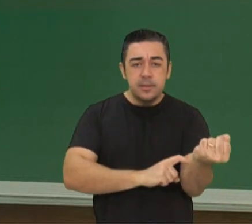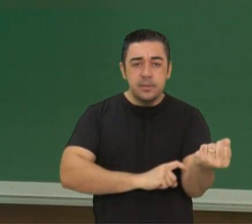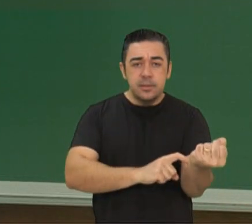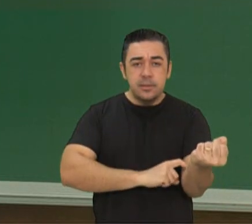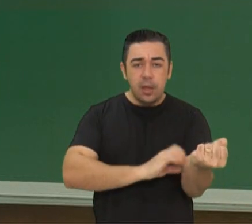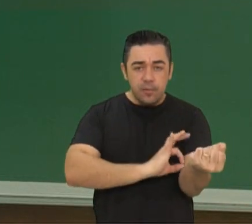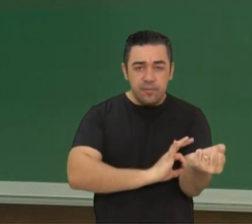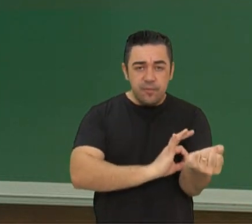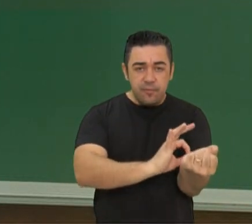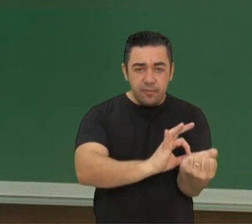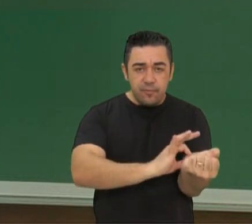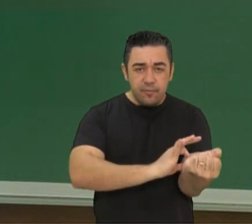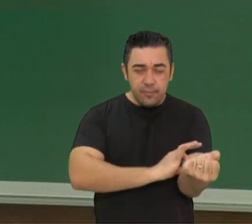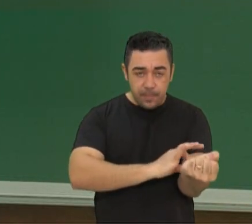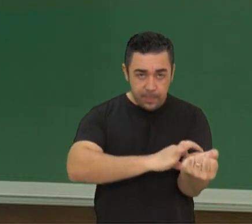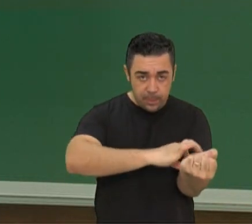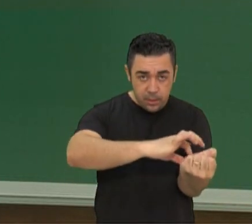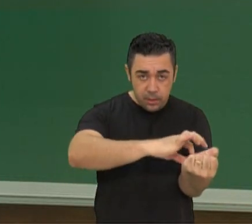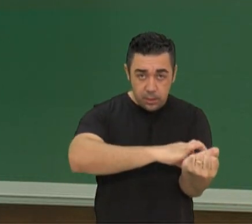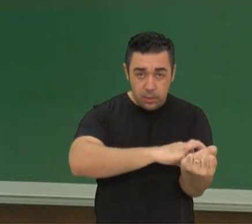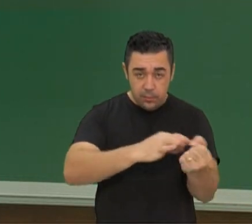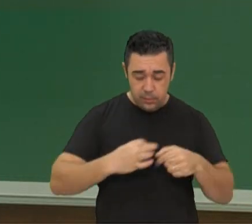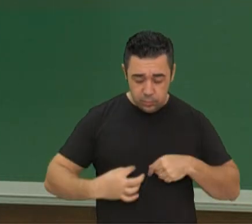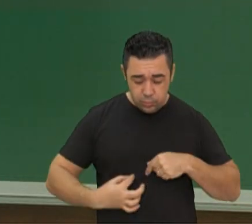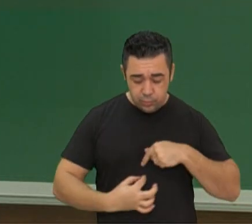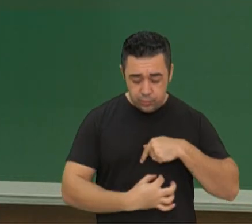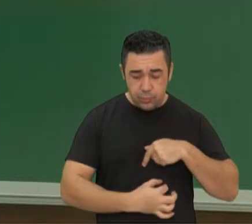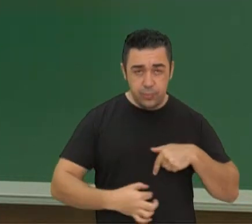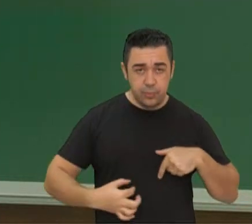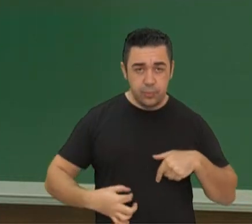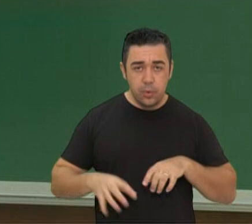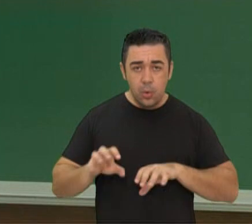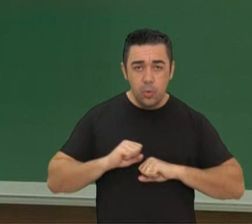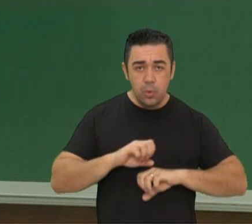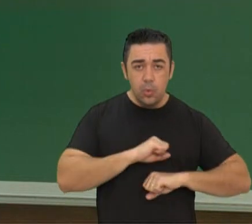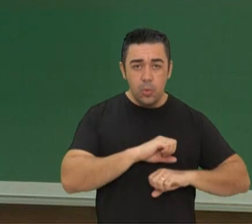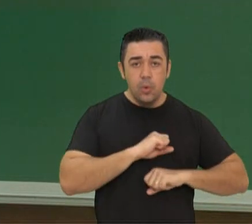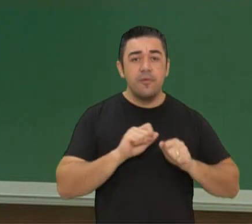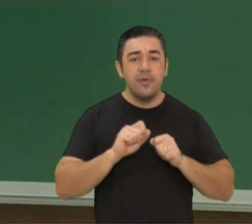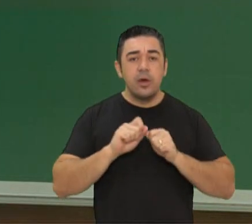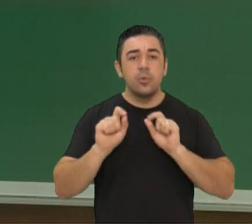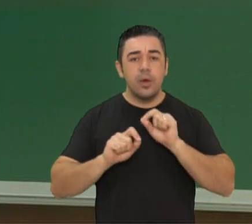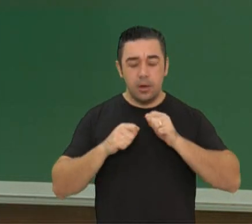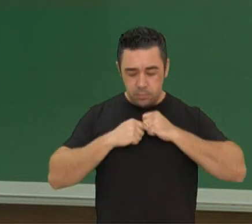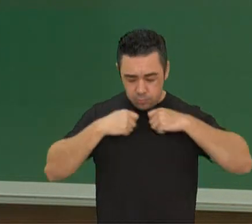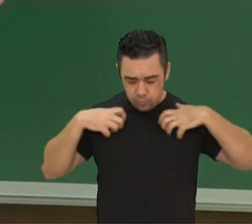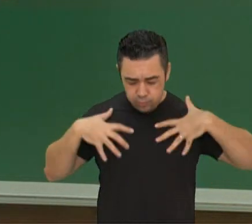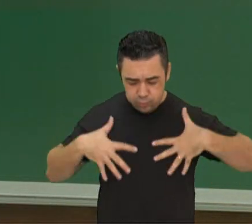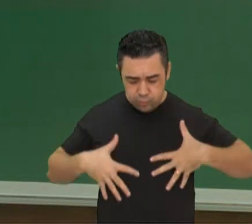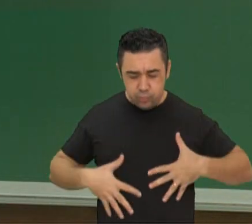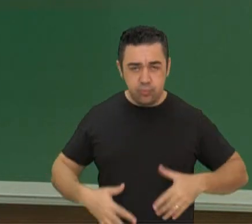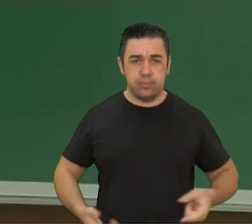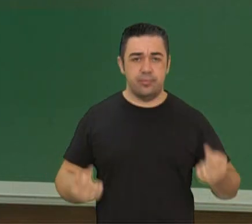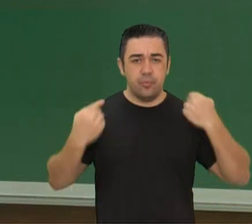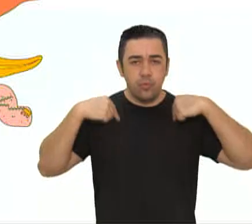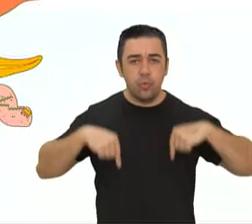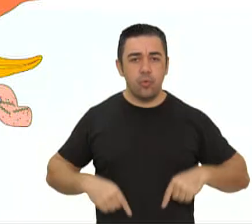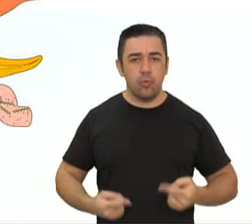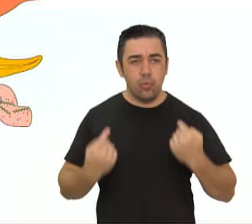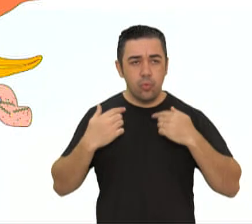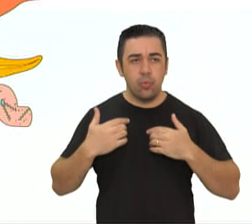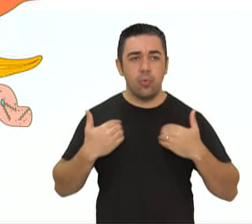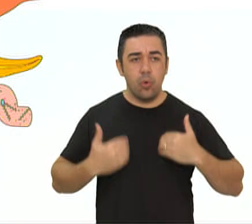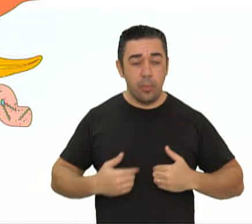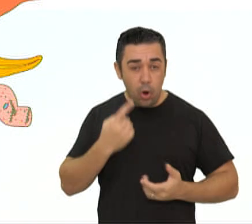vasinhos sanguíneos, que aí vão distribuir, vão fazer circular esses nutrientes pelo corpo. Então, essa imagem, esse